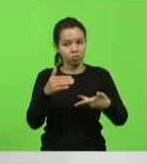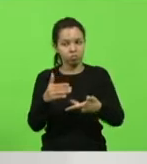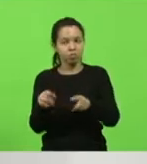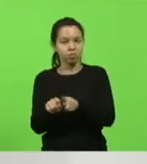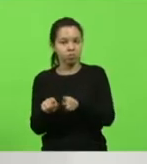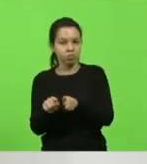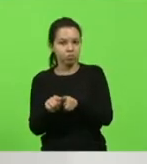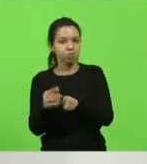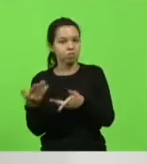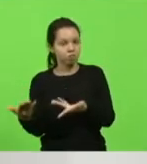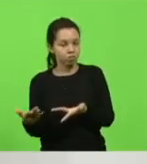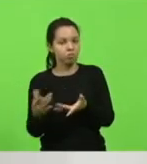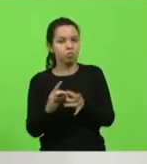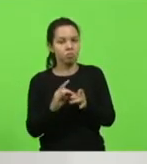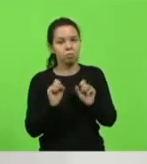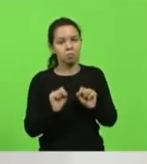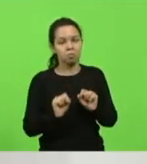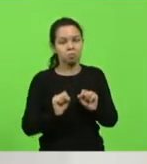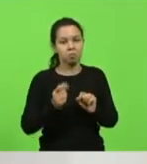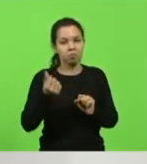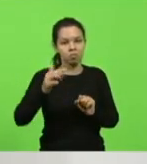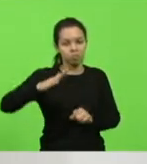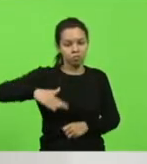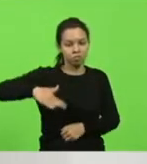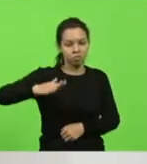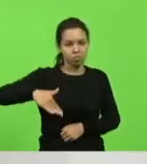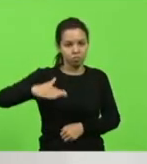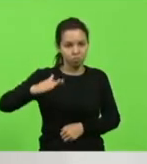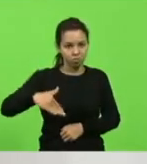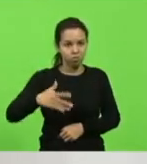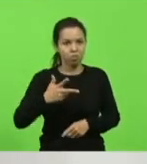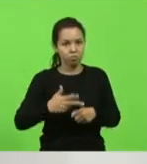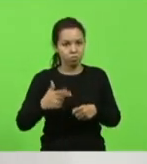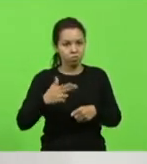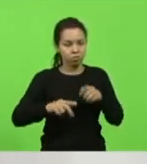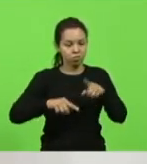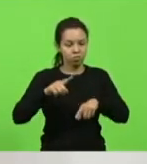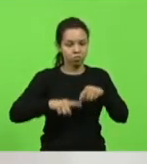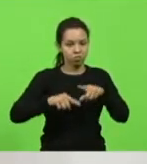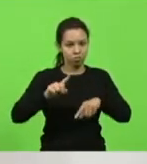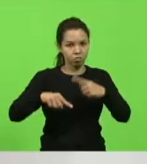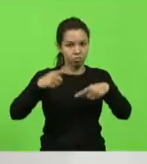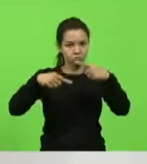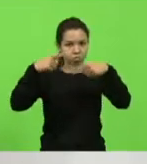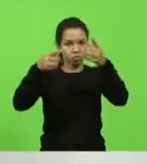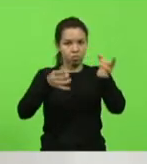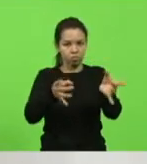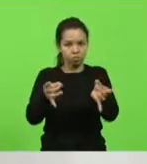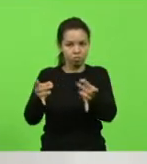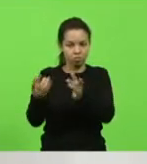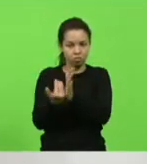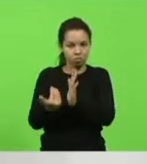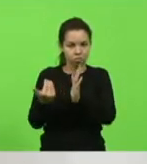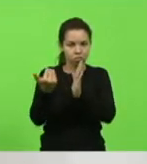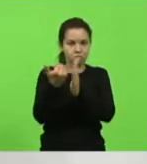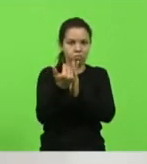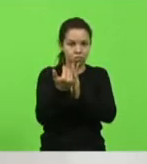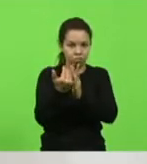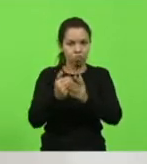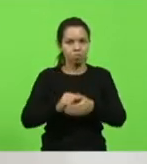baixos e ganhar na escala dos produtos a serem vendidos como se vê o presente termo de cooperação